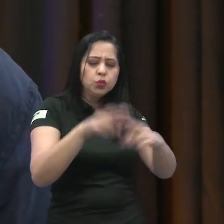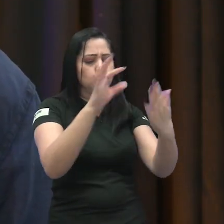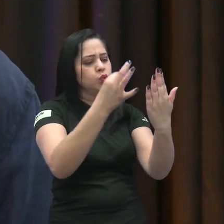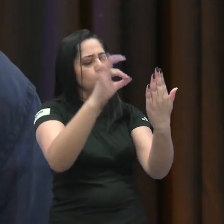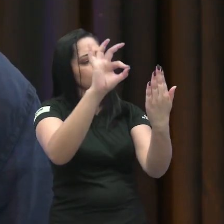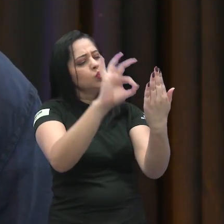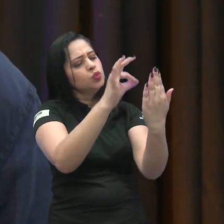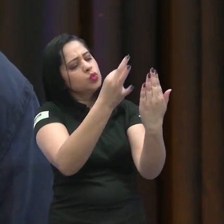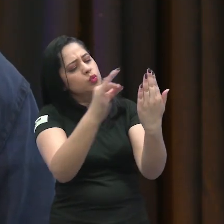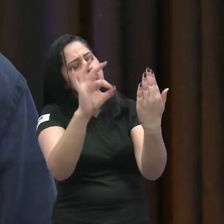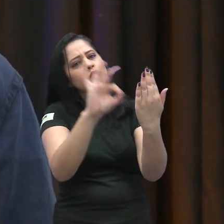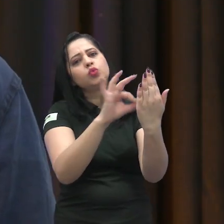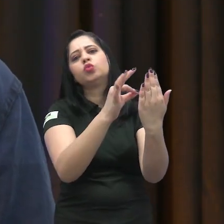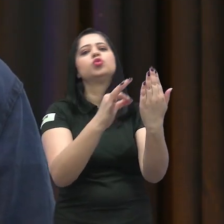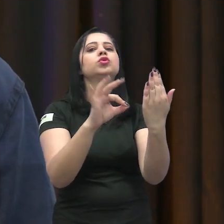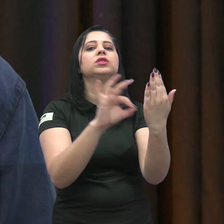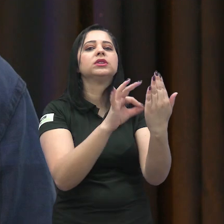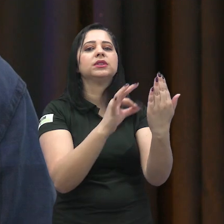sabe? Aí eu acho que